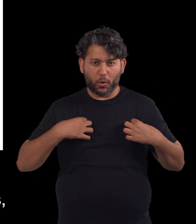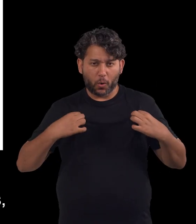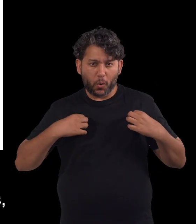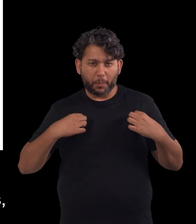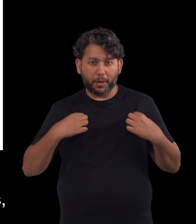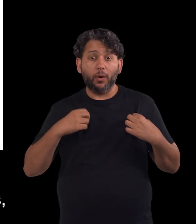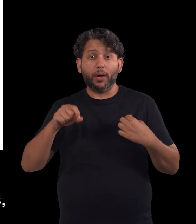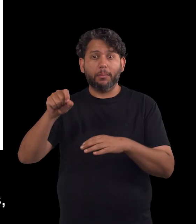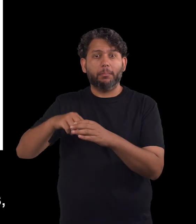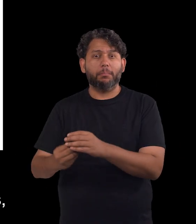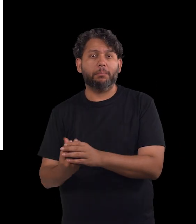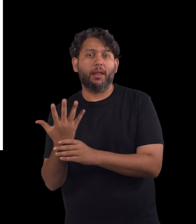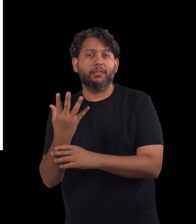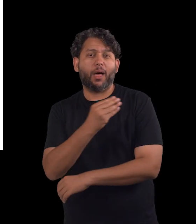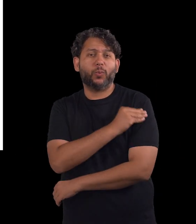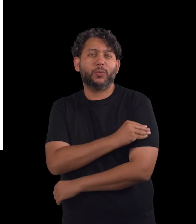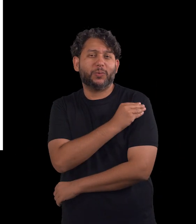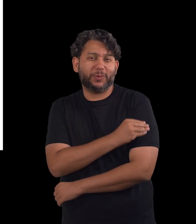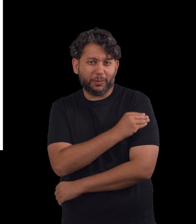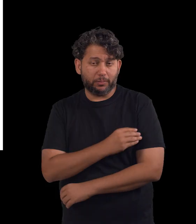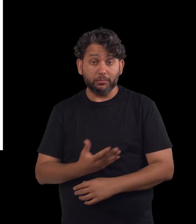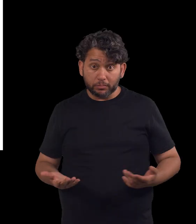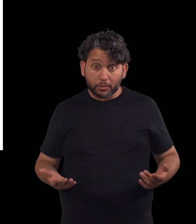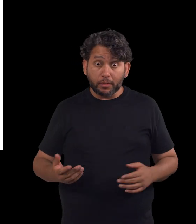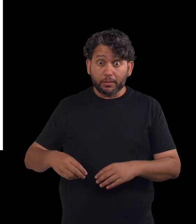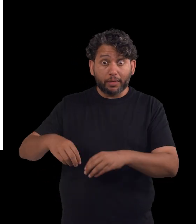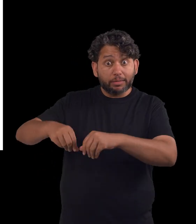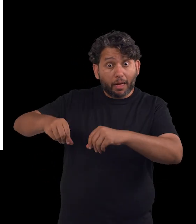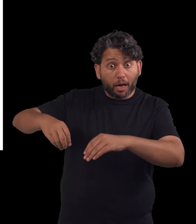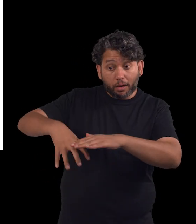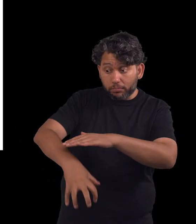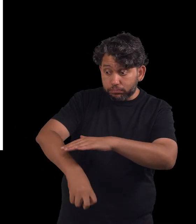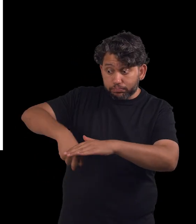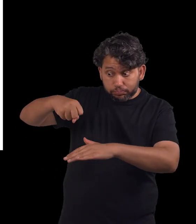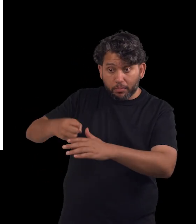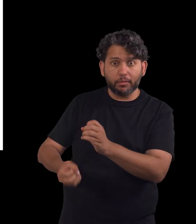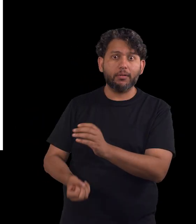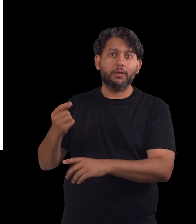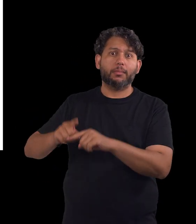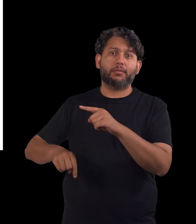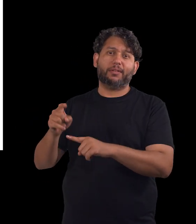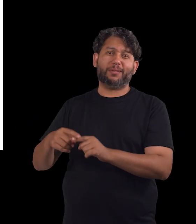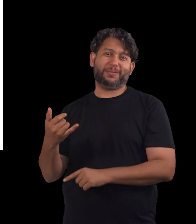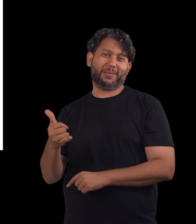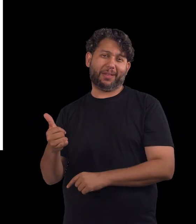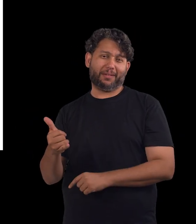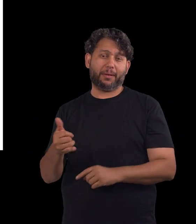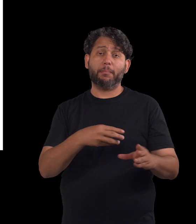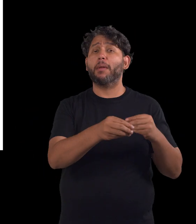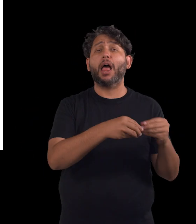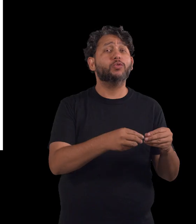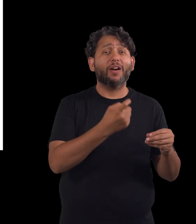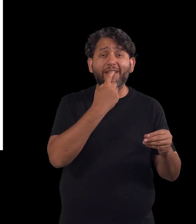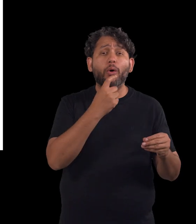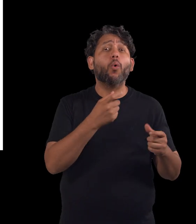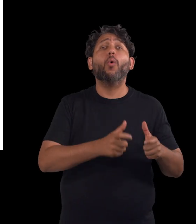algodão das roupas vem das plantas. Os metais dos aparelhos eletrônicos saem do subsolo. O plástico deriva do